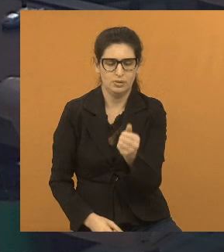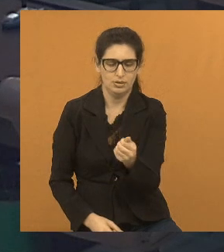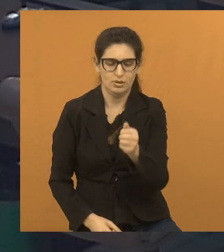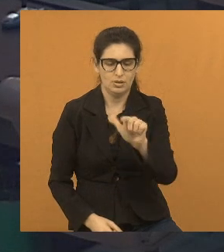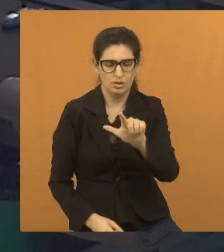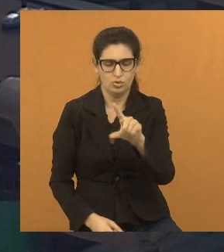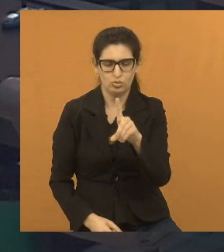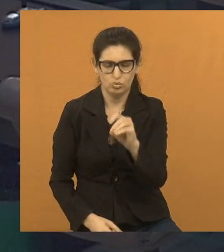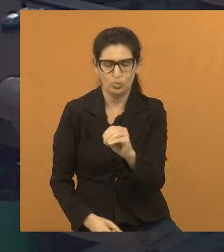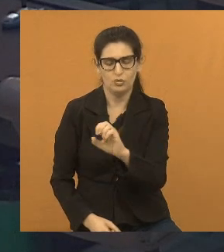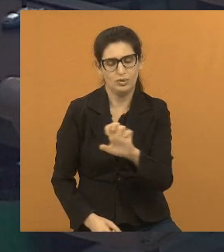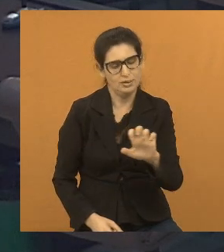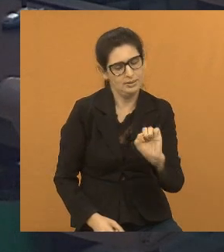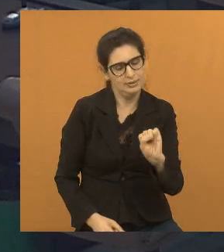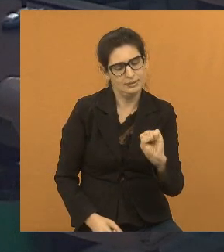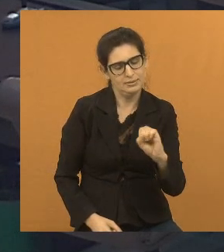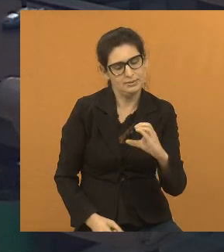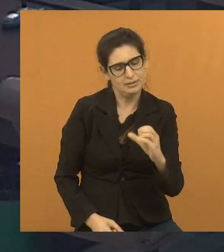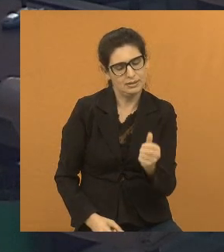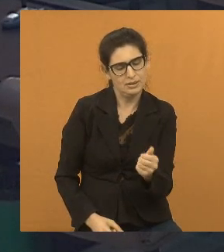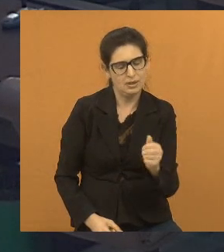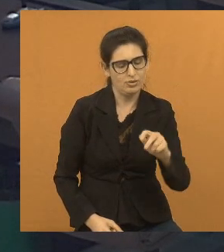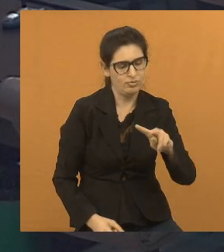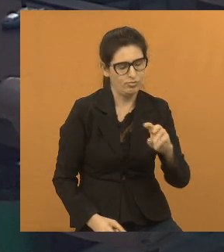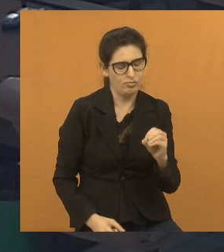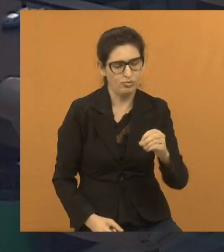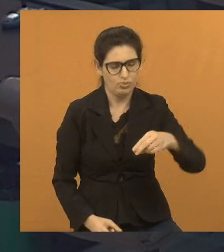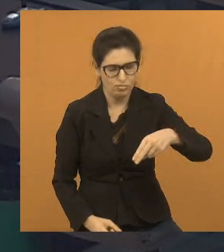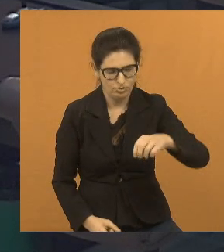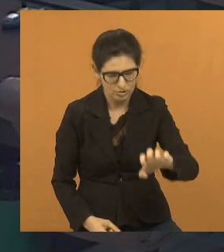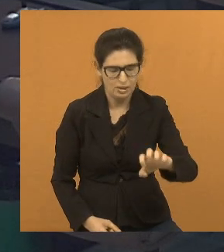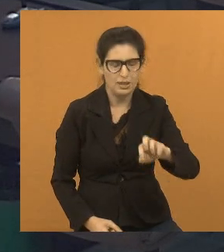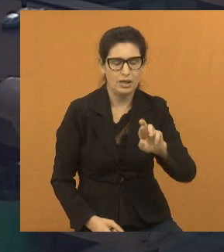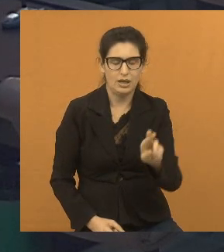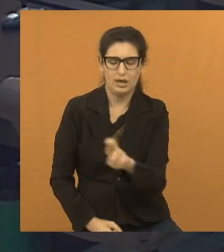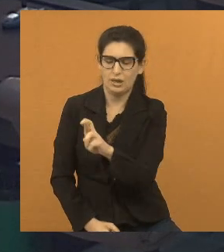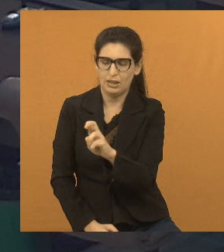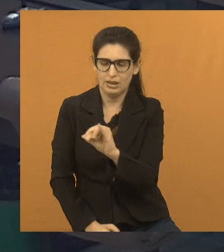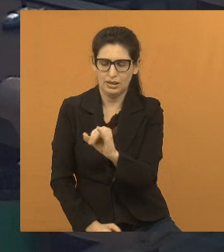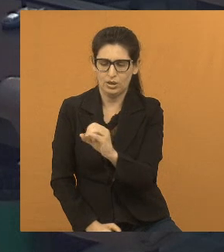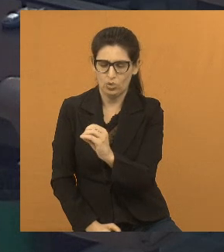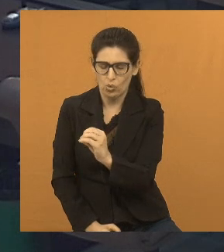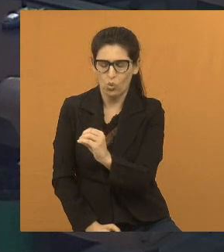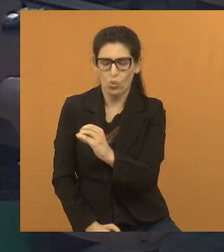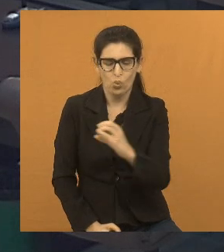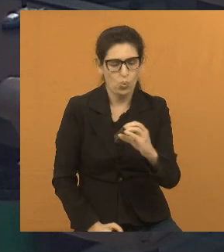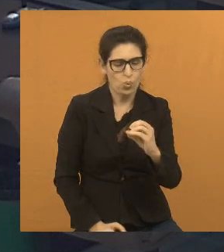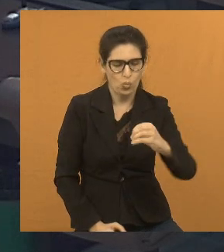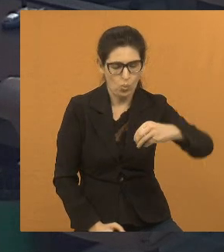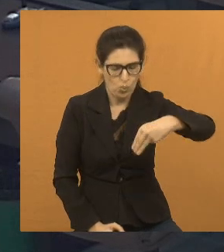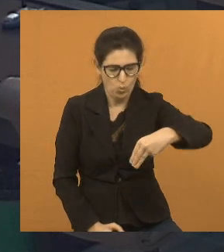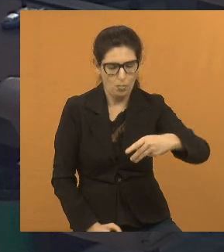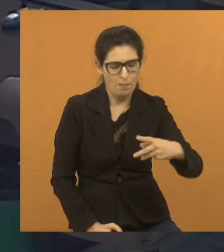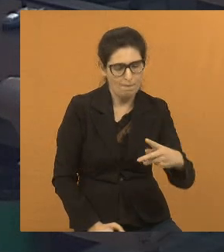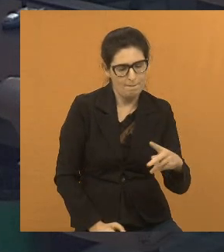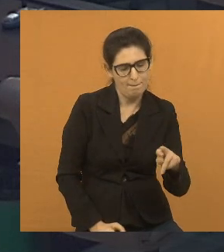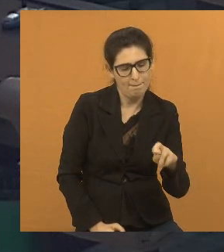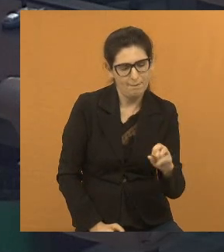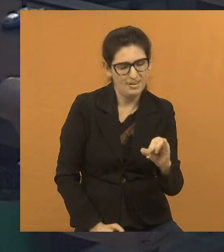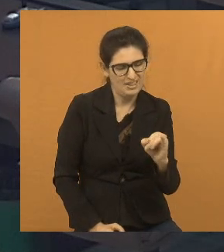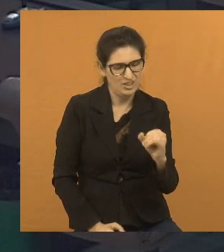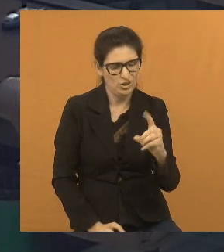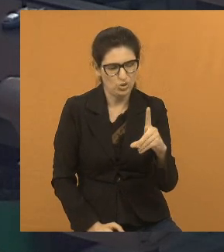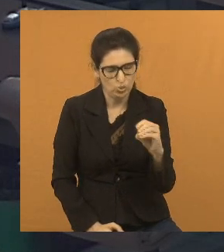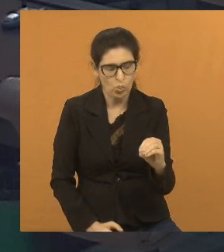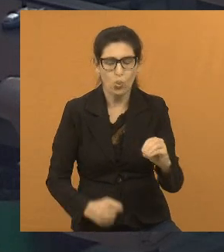Rio Comprido e o Residencial Santa Paula. Mas não existe uma rotatória de acesso